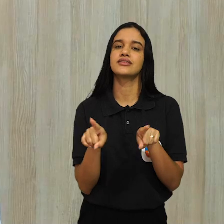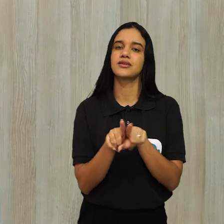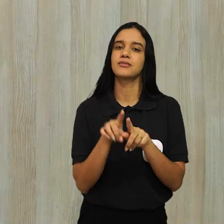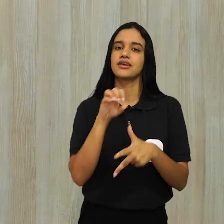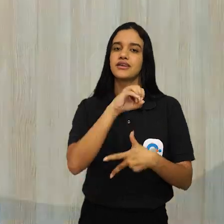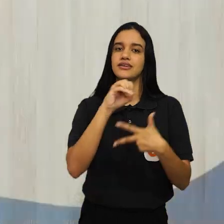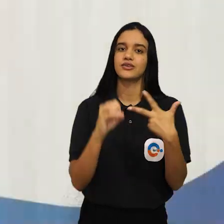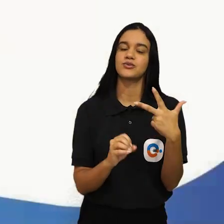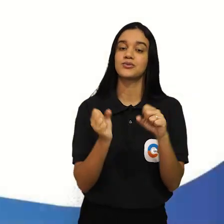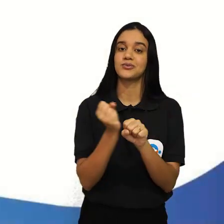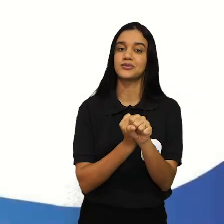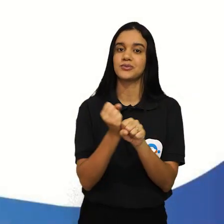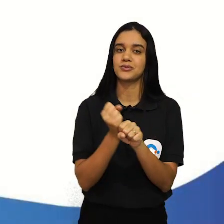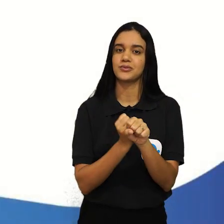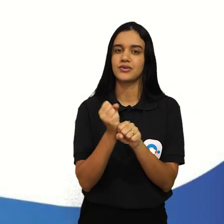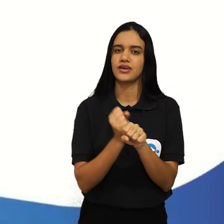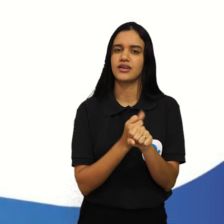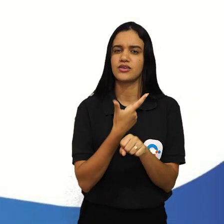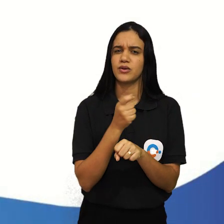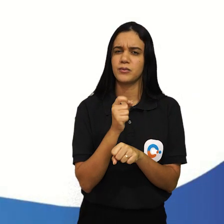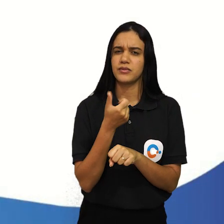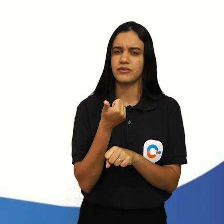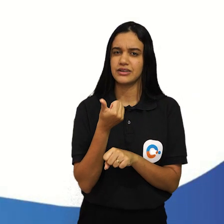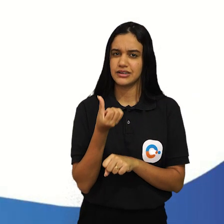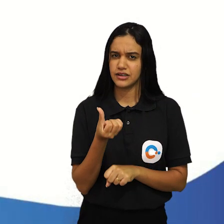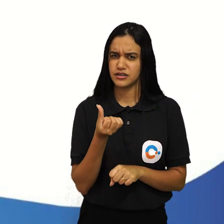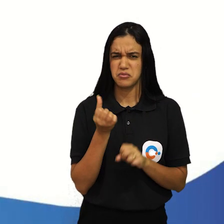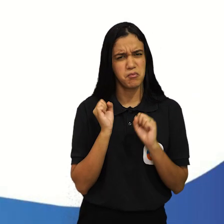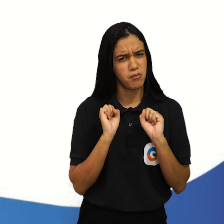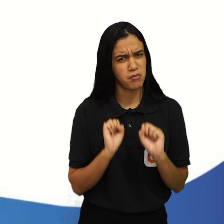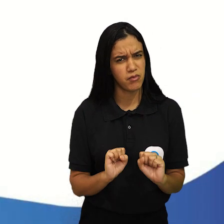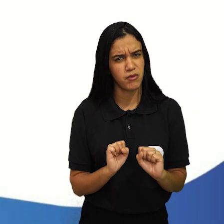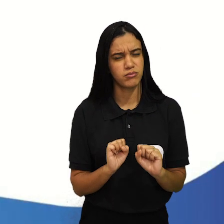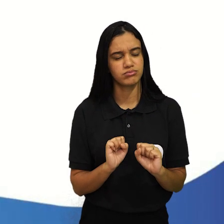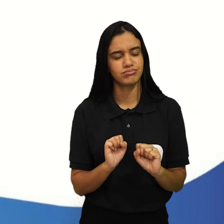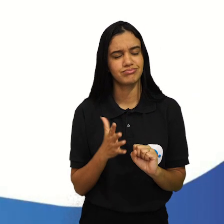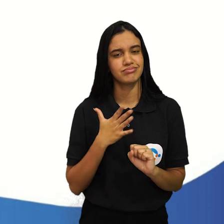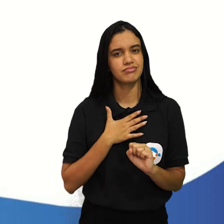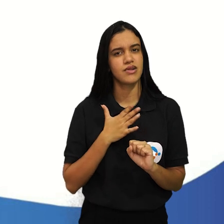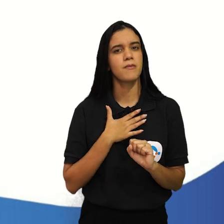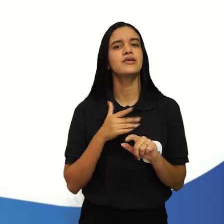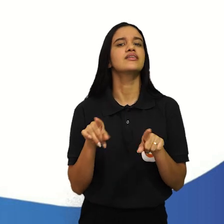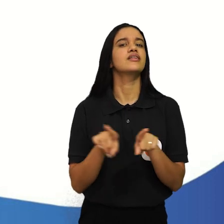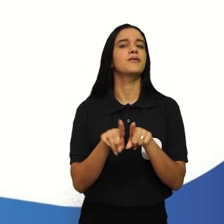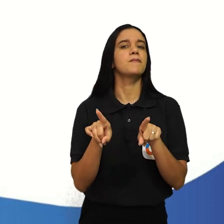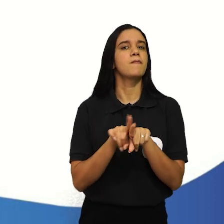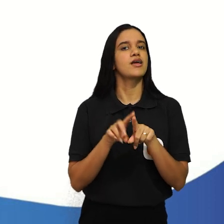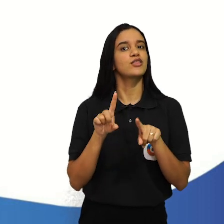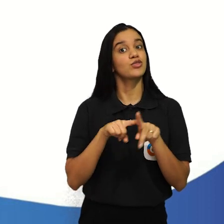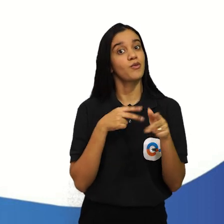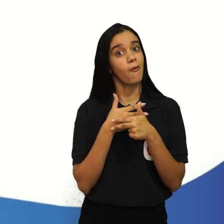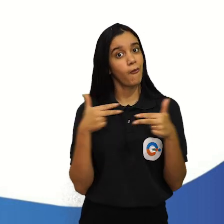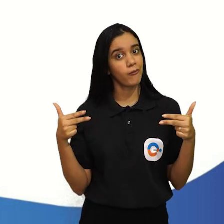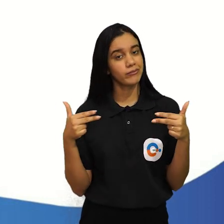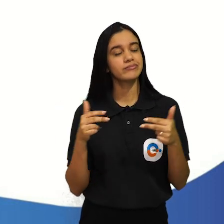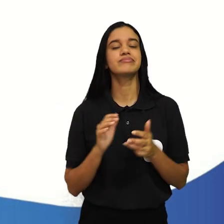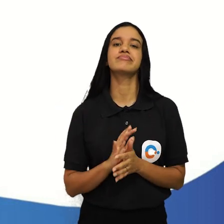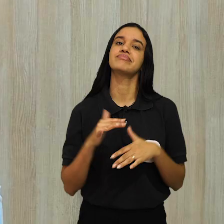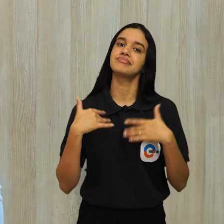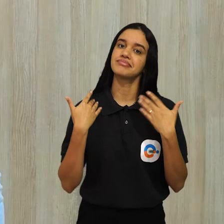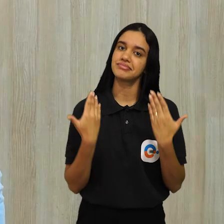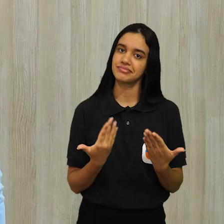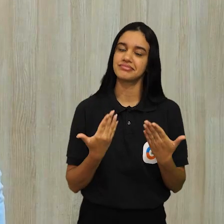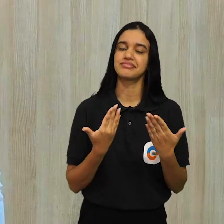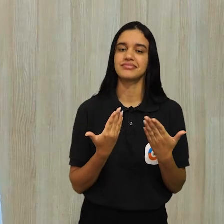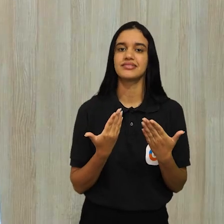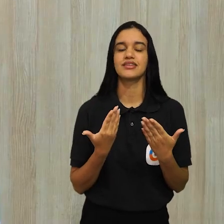Enem 2016. Oxente, professor, e pode? Pois é, para mim também foi novidade. Normalmente as